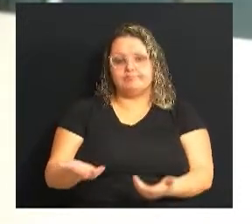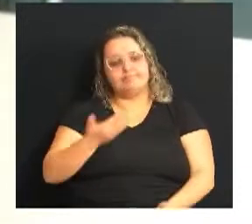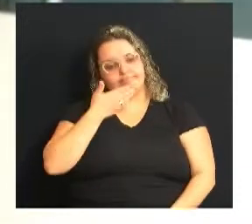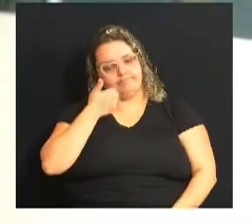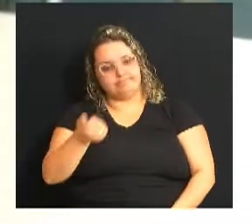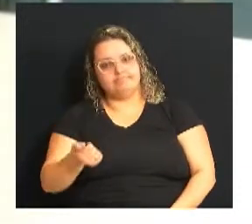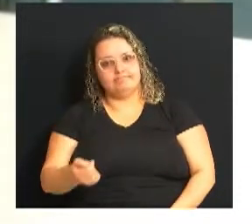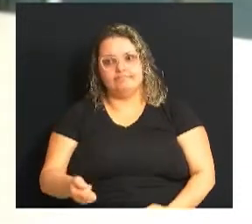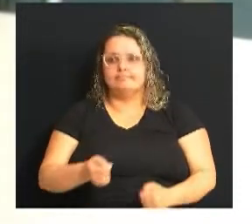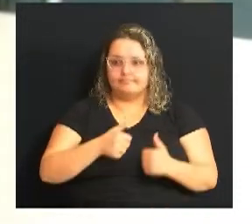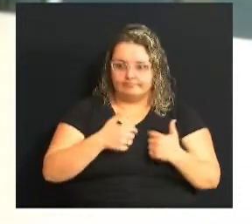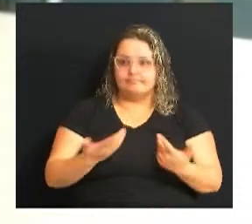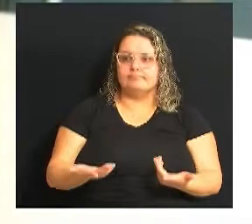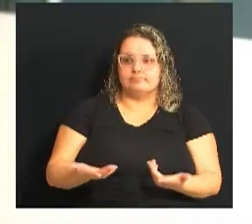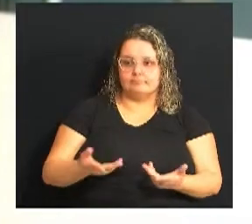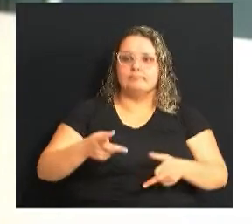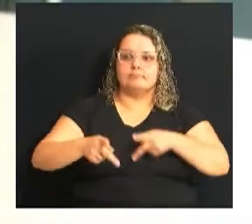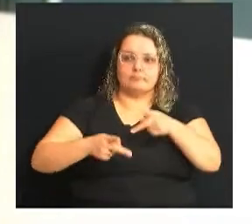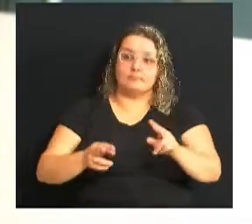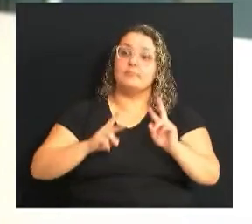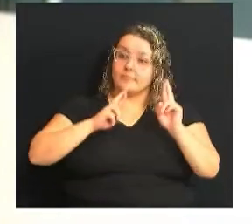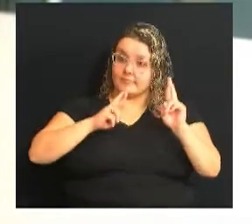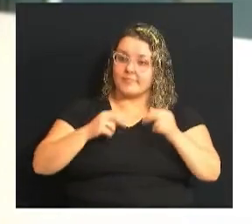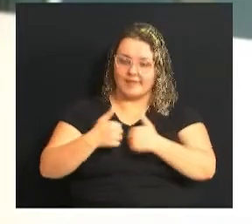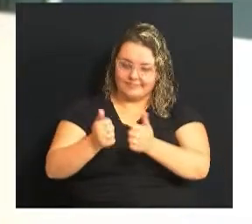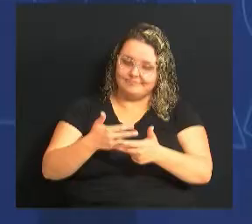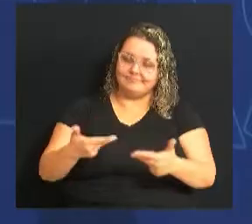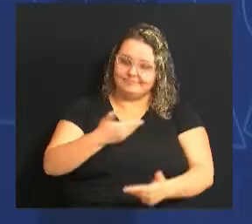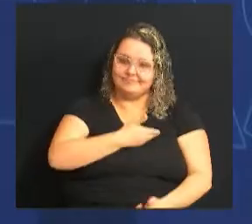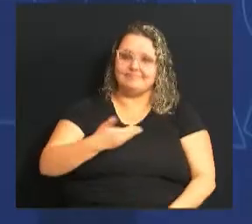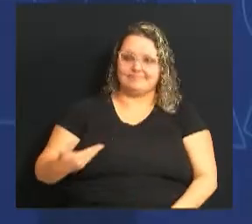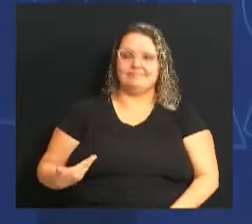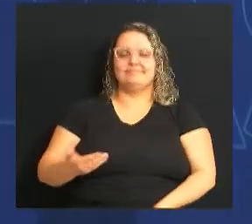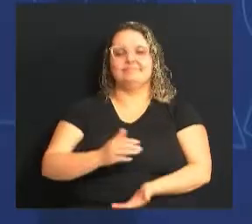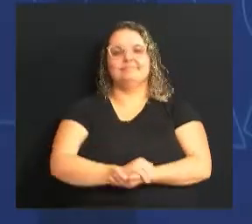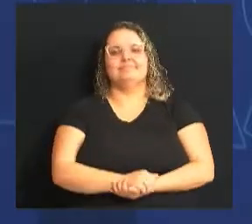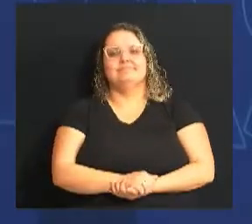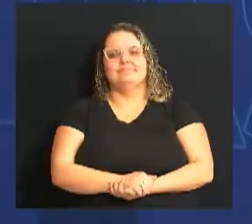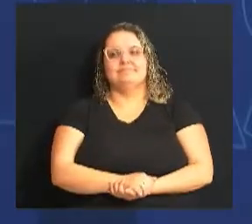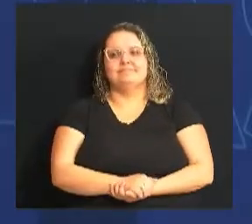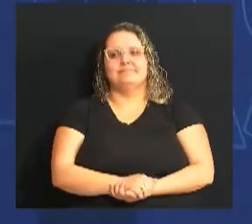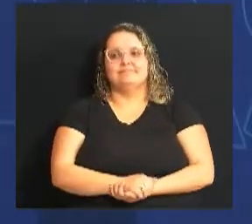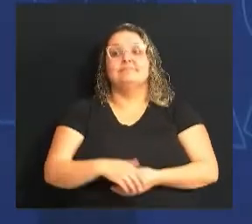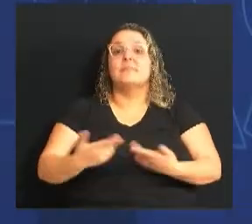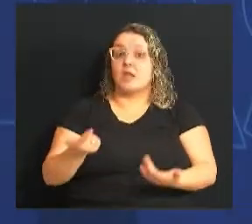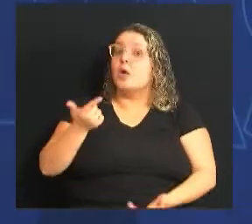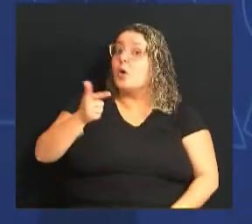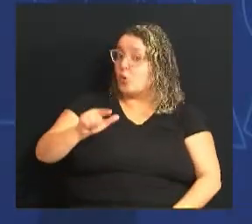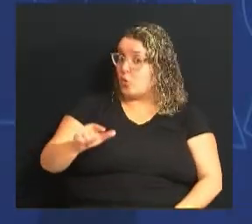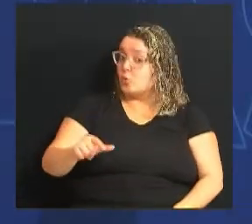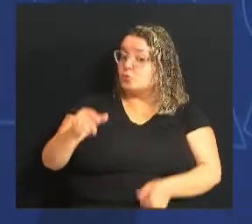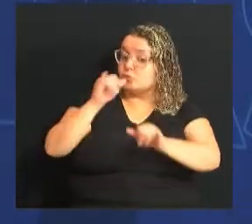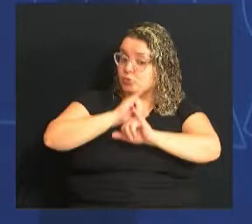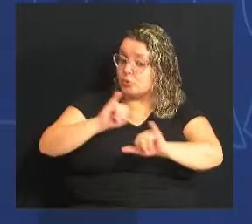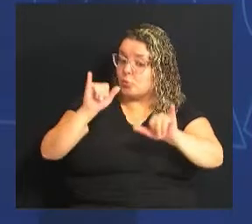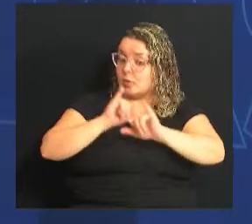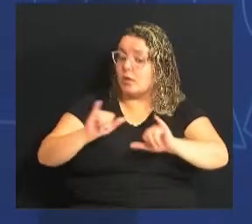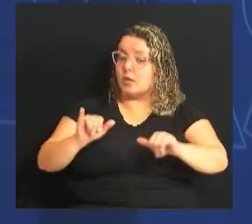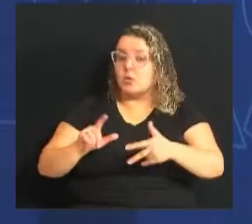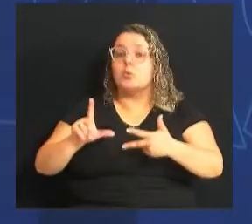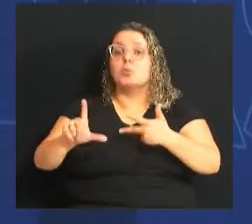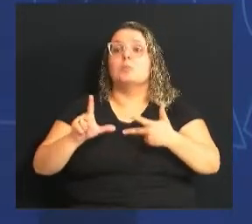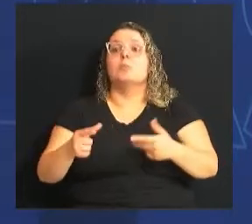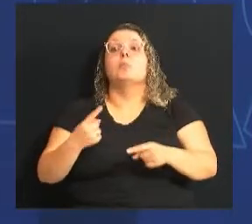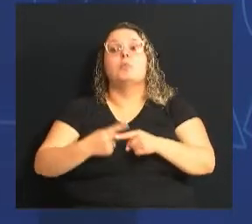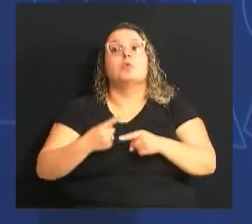melhorando a oferta para a população, que é o que se espera do transporte público. E a gente segue aqui com as notícias do Legislativo,